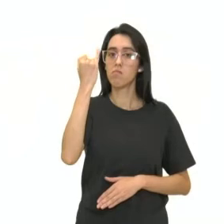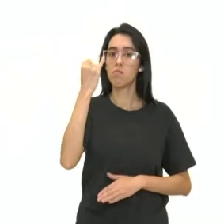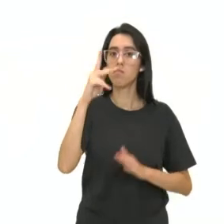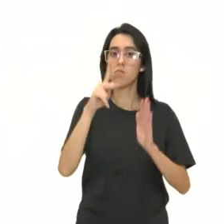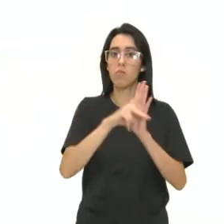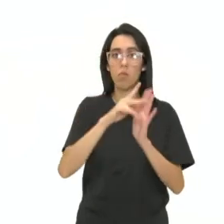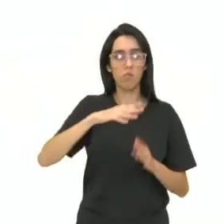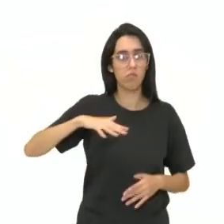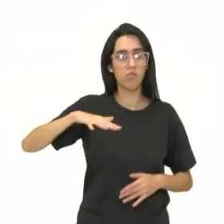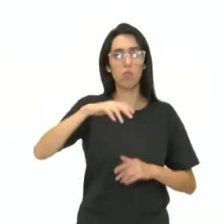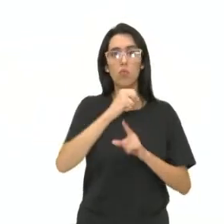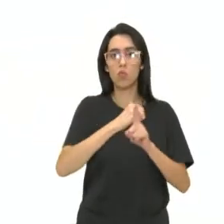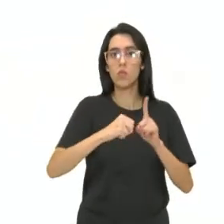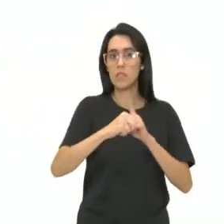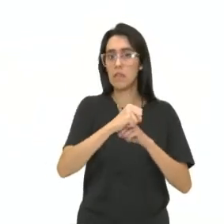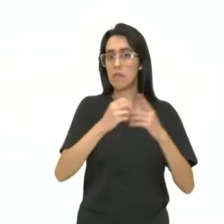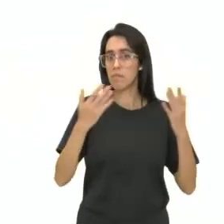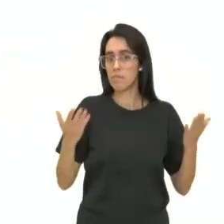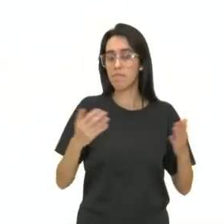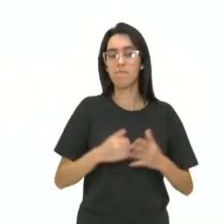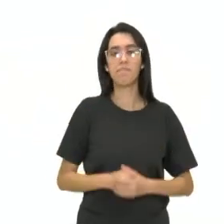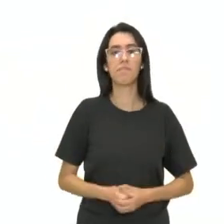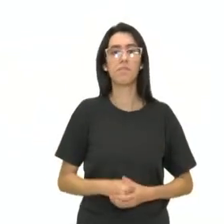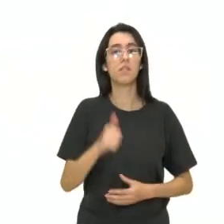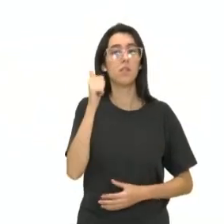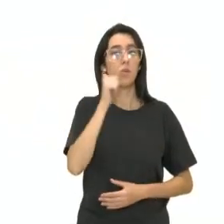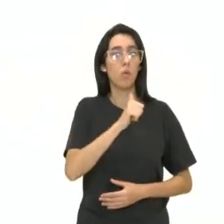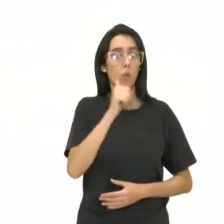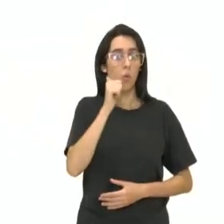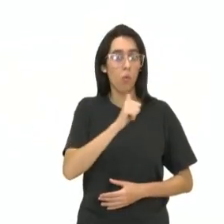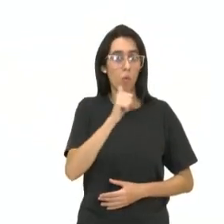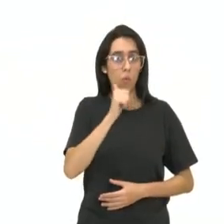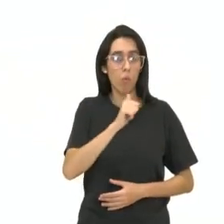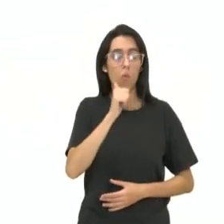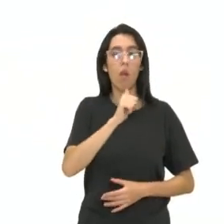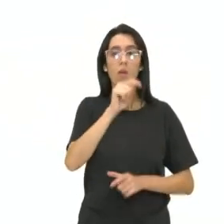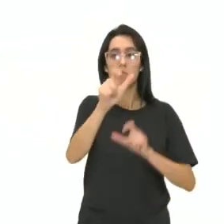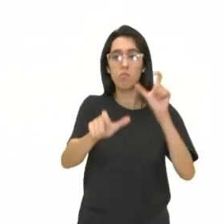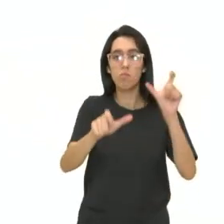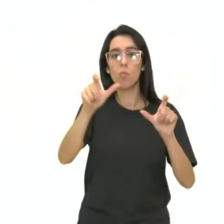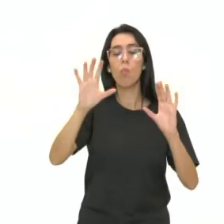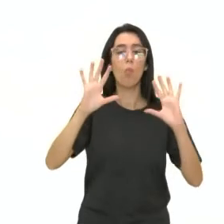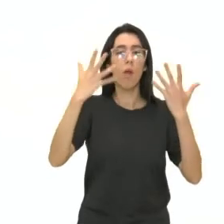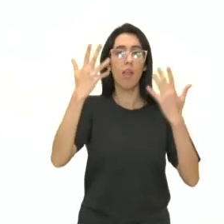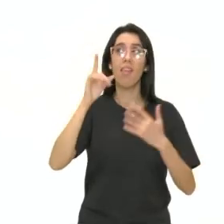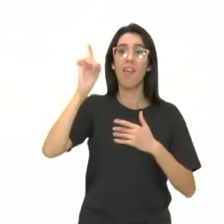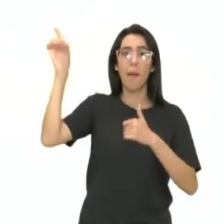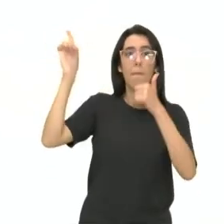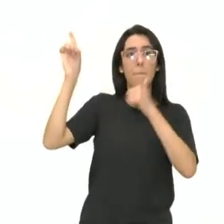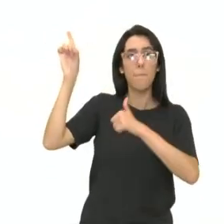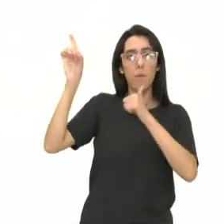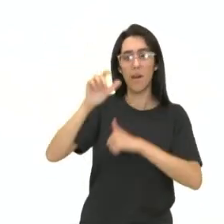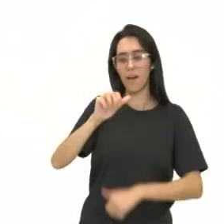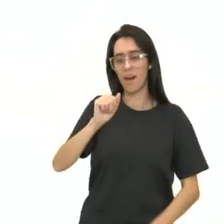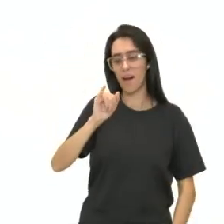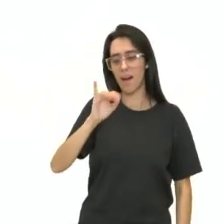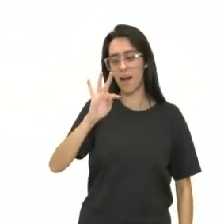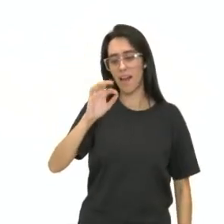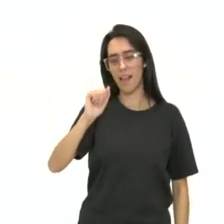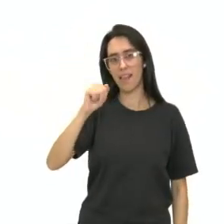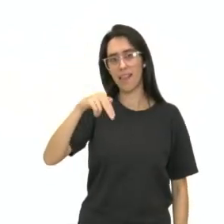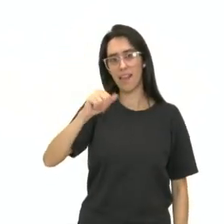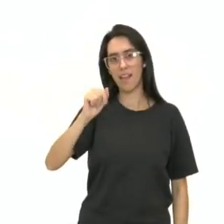nossa sociedade. As mulheres, quando ela ficou a primeira, se converteu em a